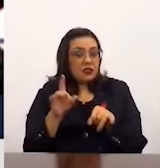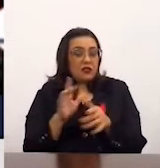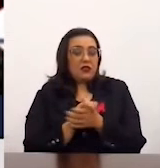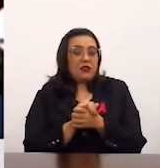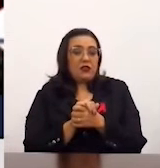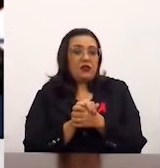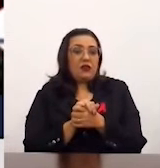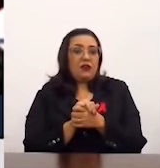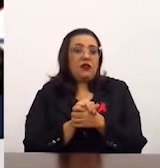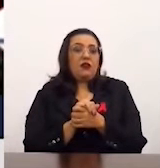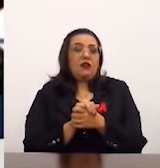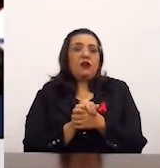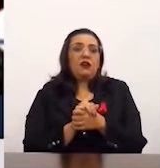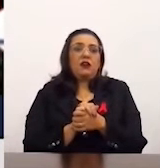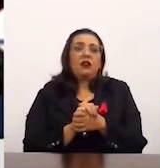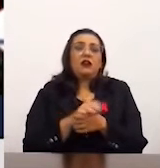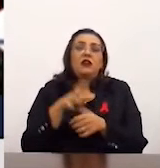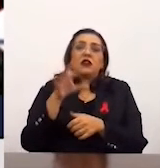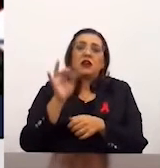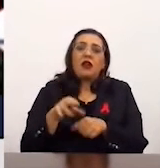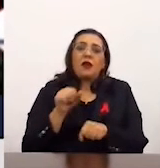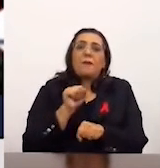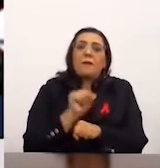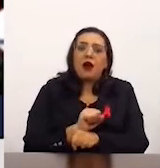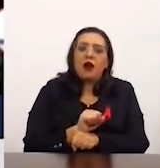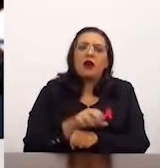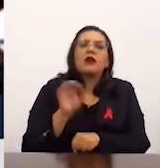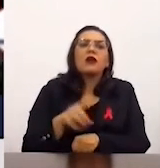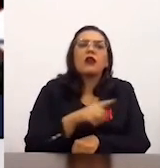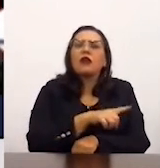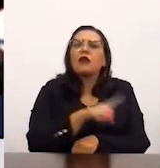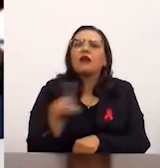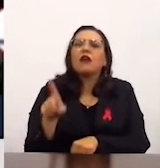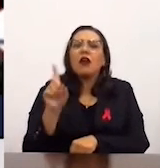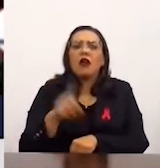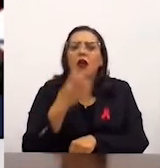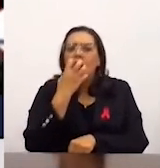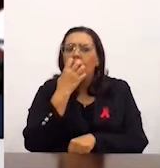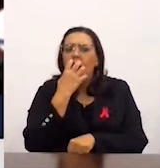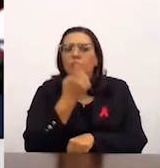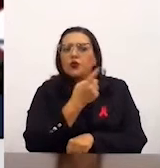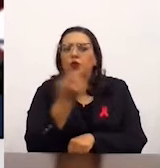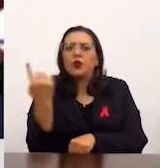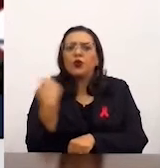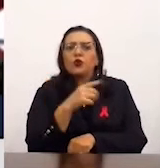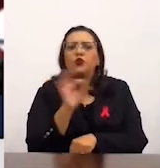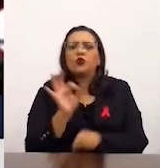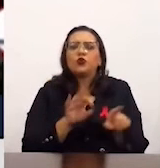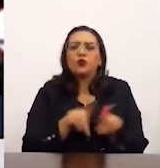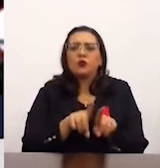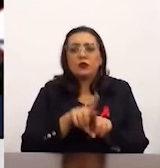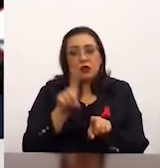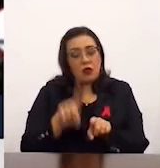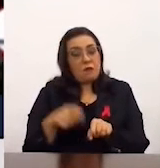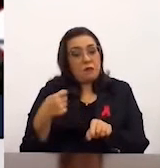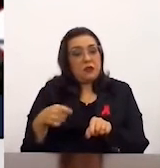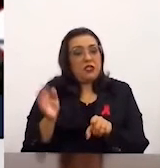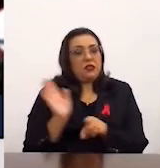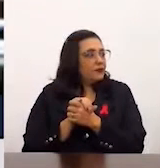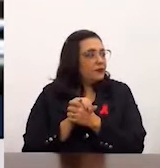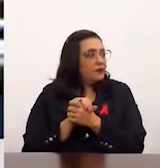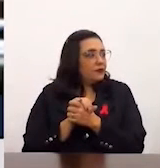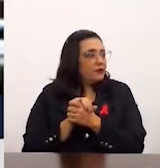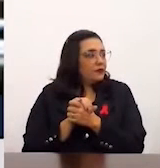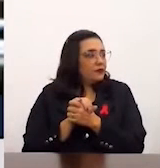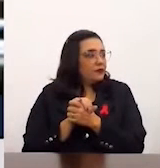veículo e procure saber quem é o dono e comunicar ao dono para que ele possa prestar socorro ao animal que foi